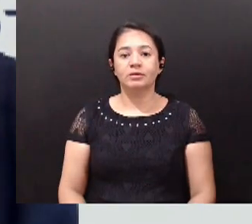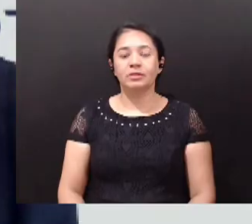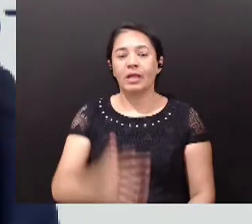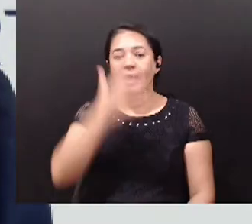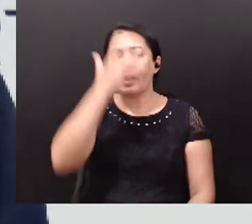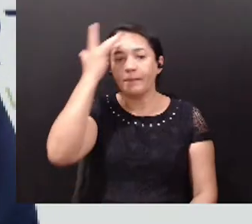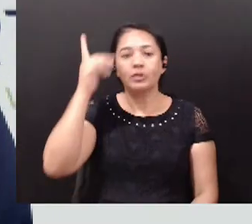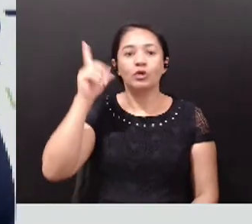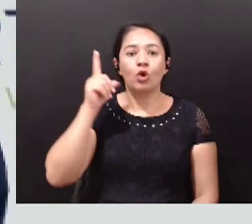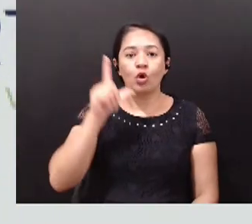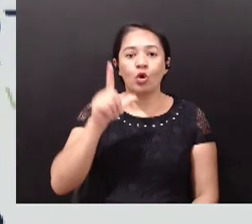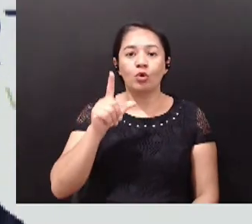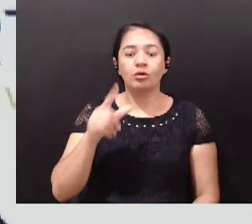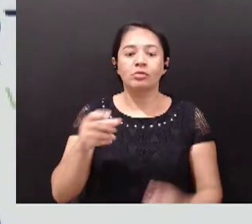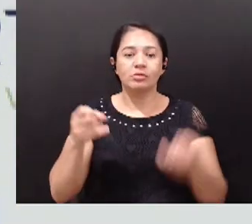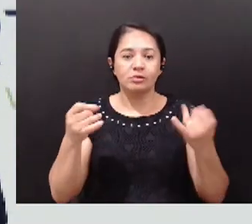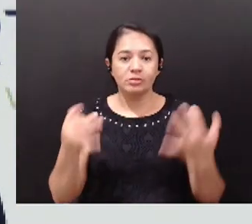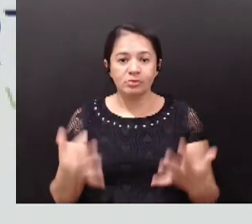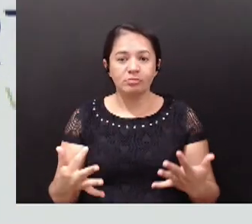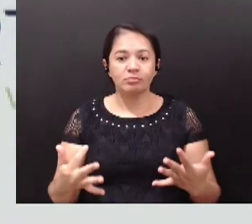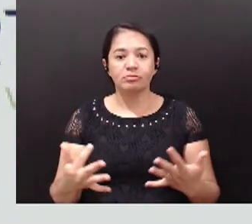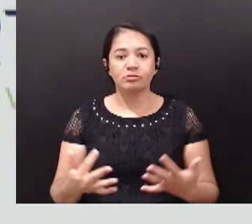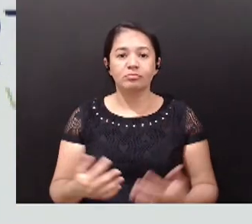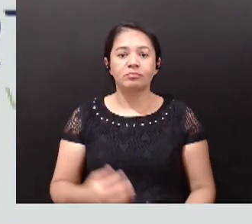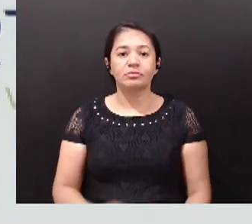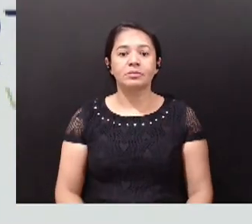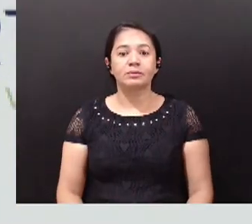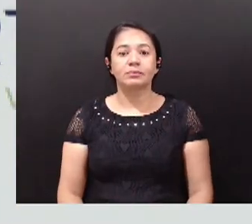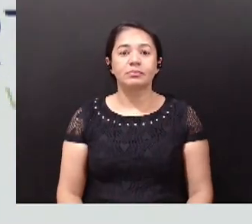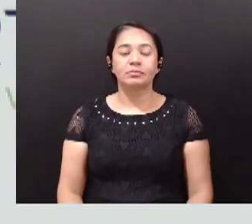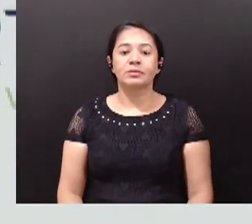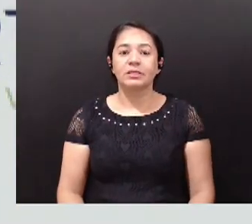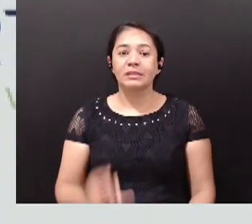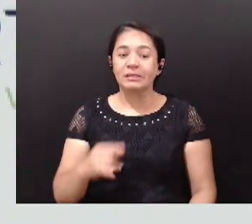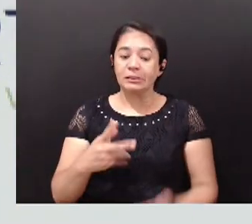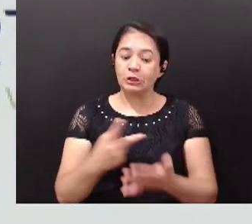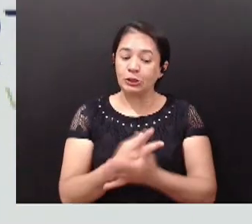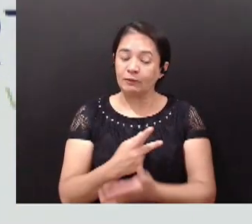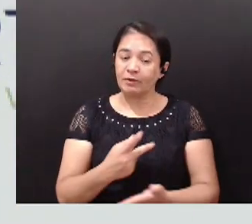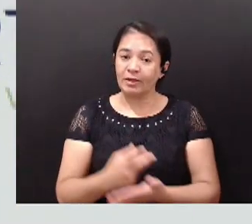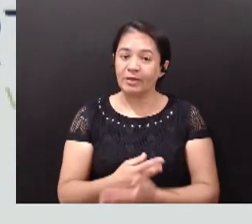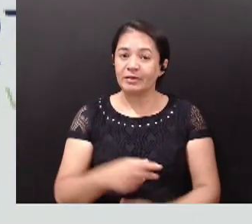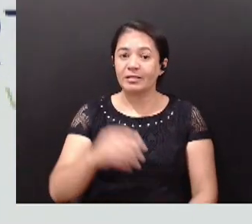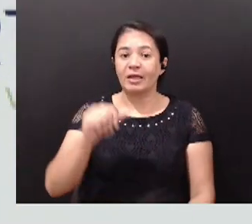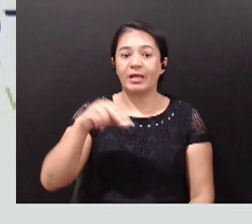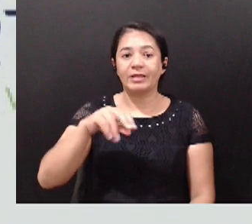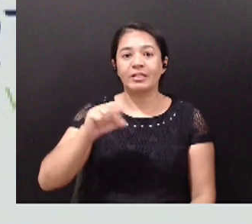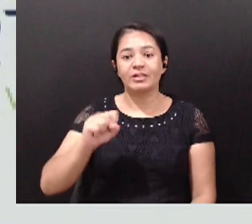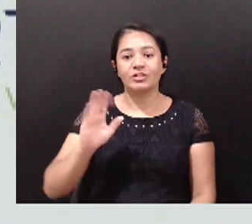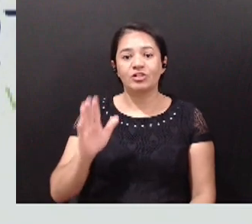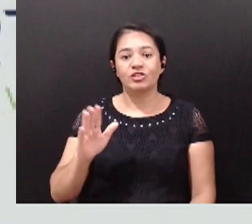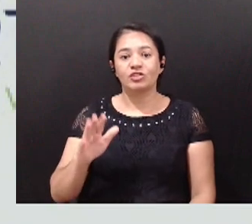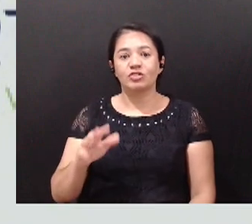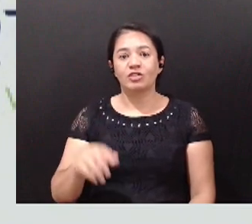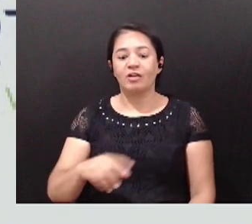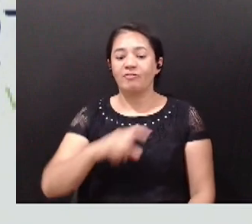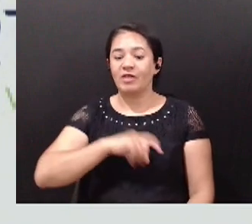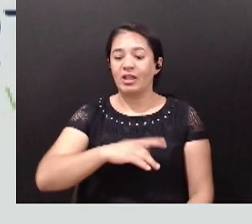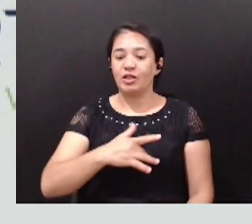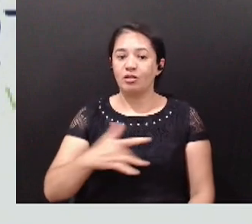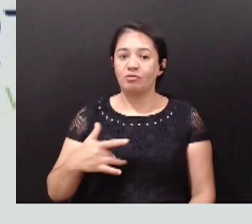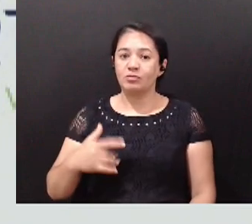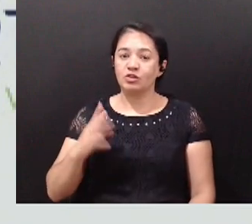sua justificativa via ANS. Não estando ok, a ANS já vai pressionar o plano de saúde e dar um prazo de